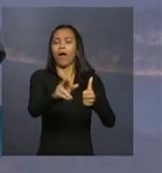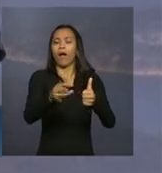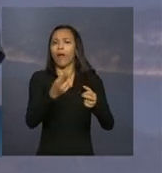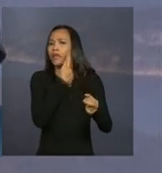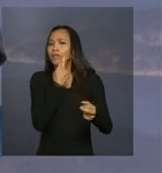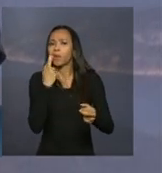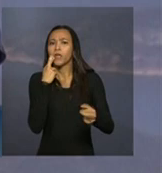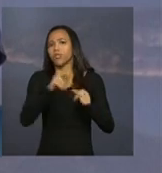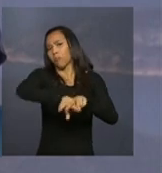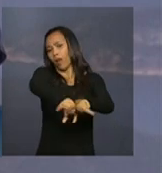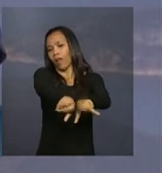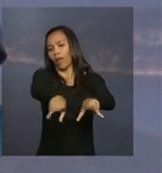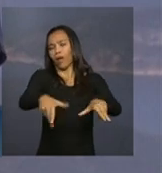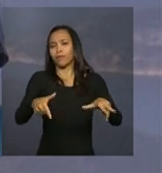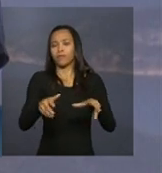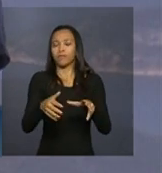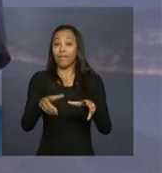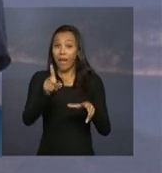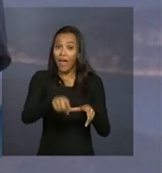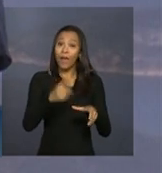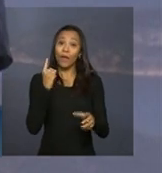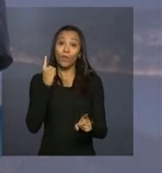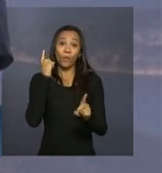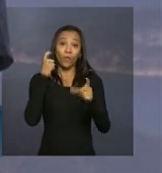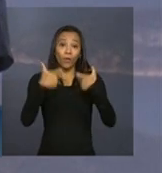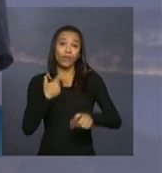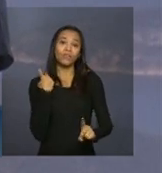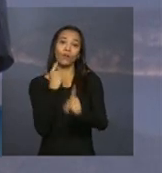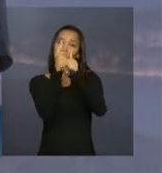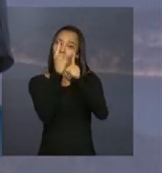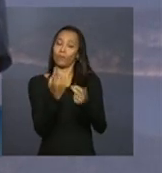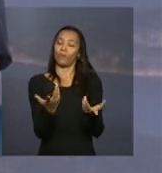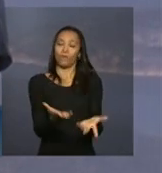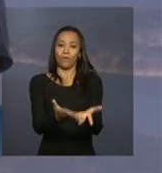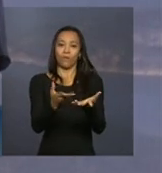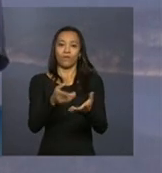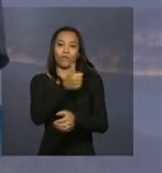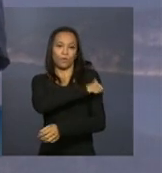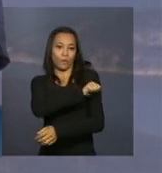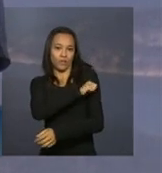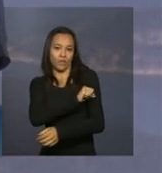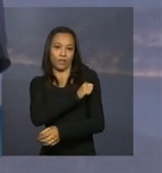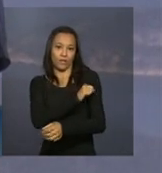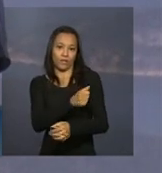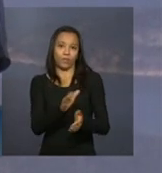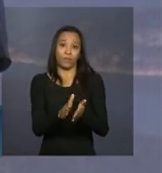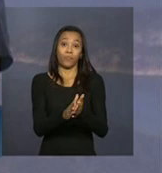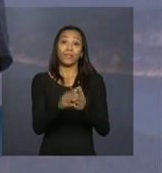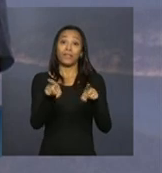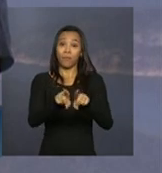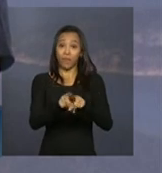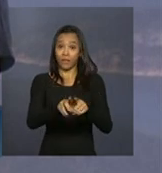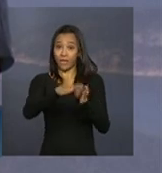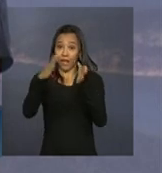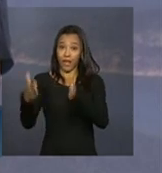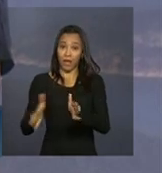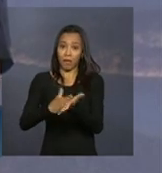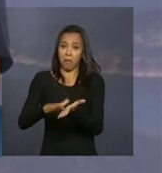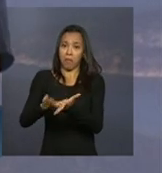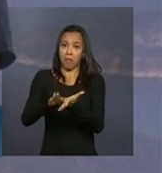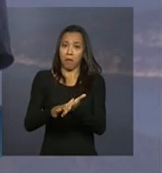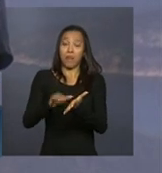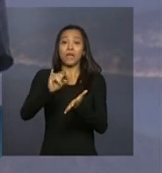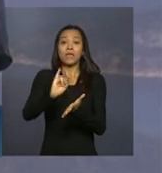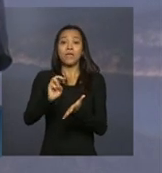vai ser o point do Rio de Janeiro, pode ter certeza, entre o Império e a Portela. Deu